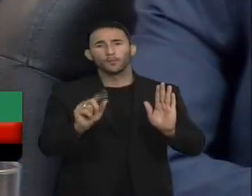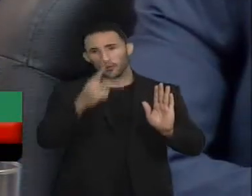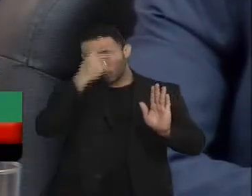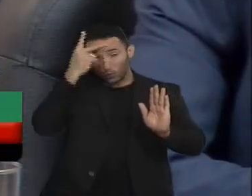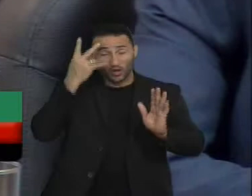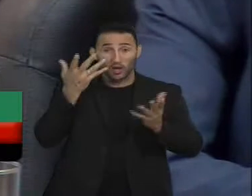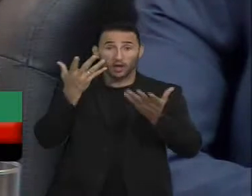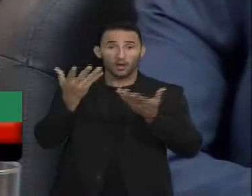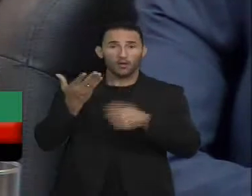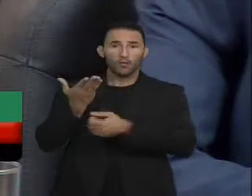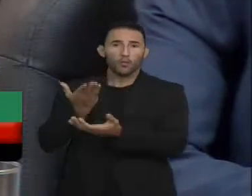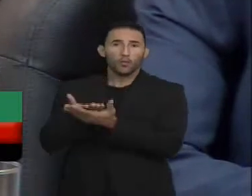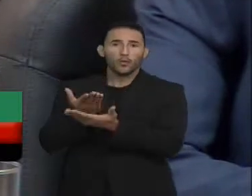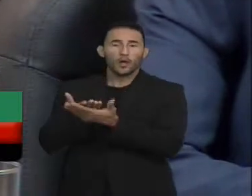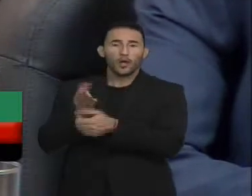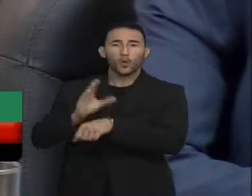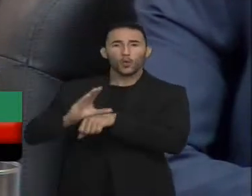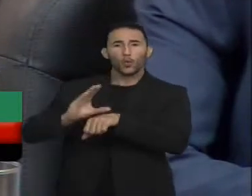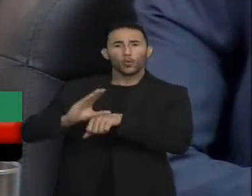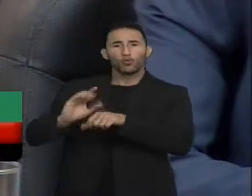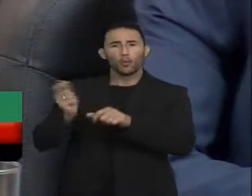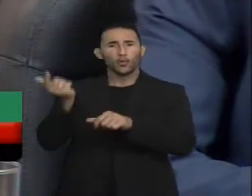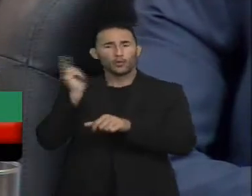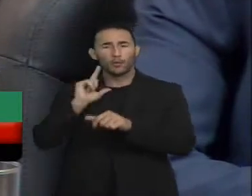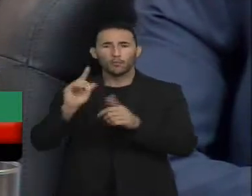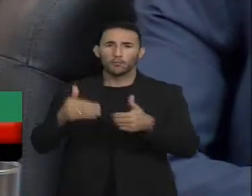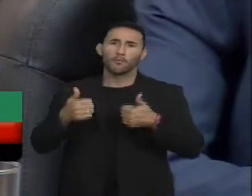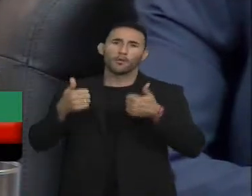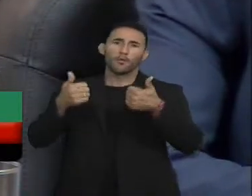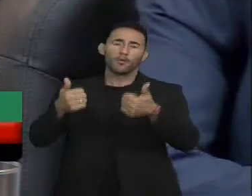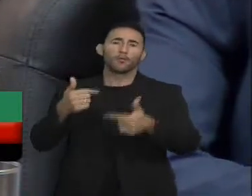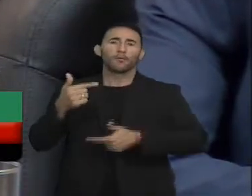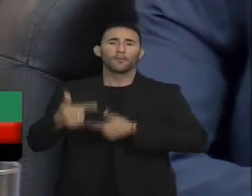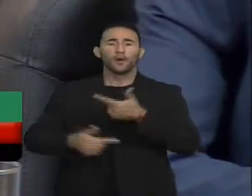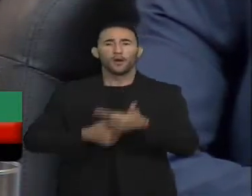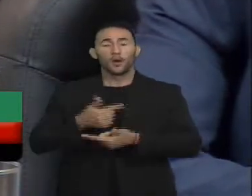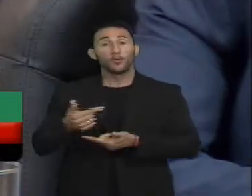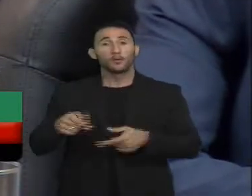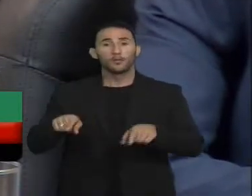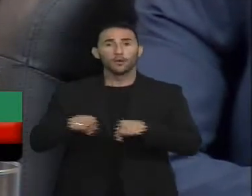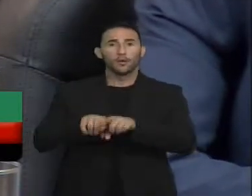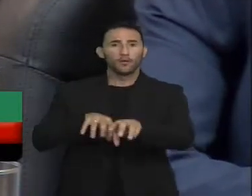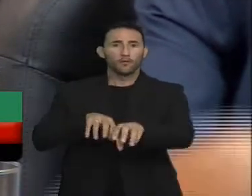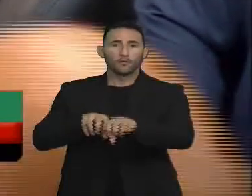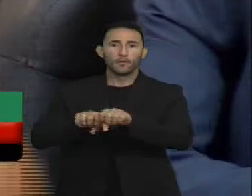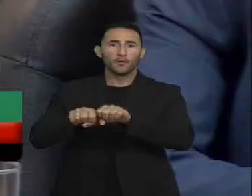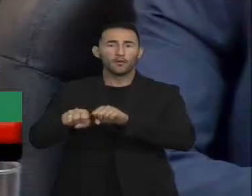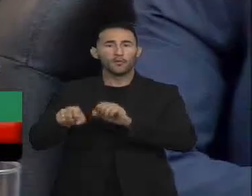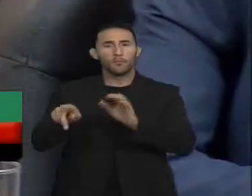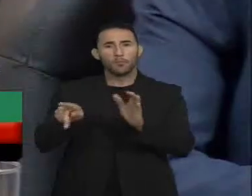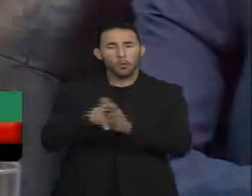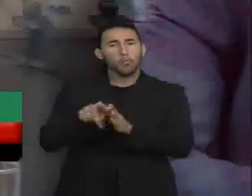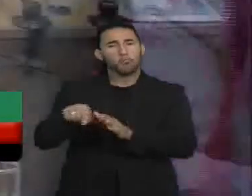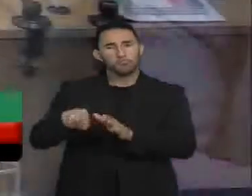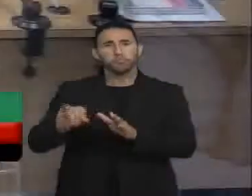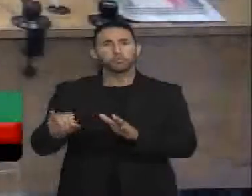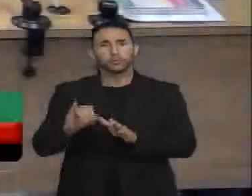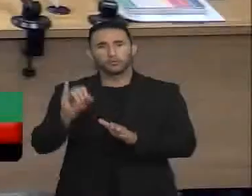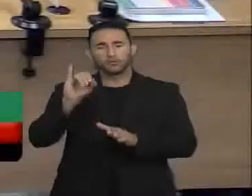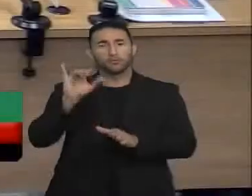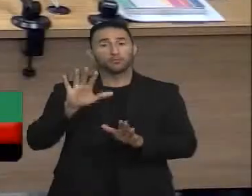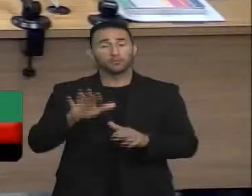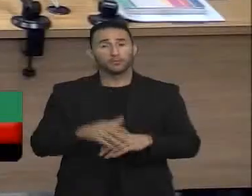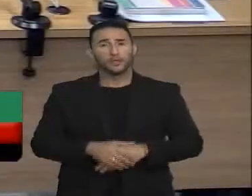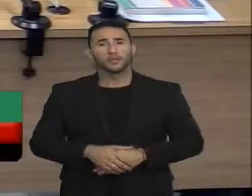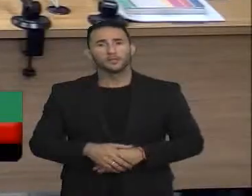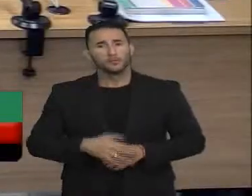para se qualificar. Então, além do emprego, a qualificação é importante. Vilela,